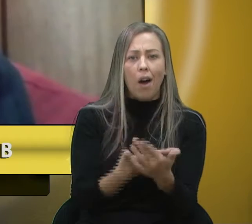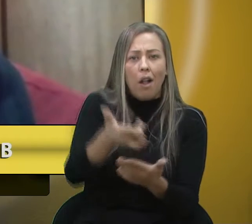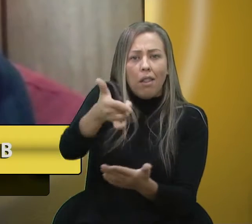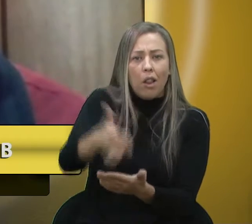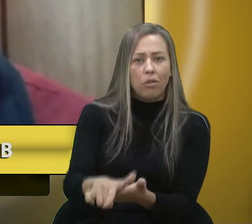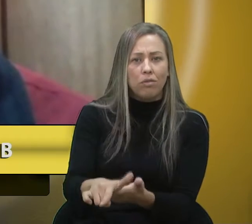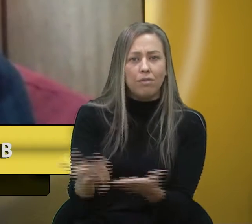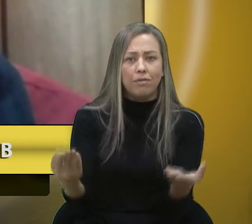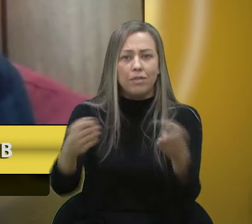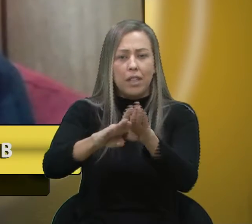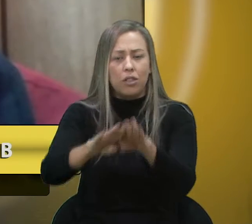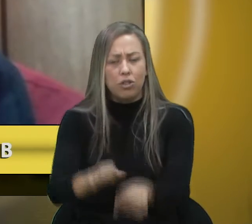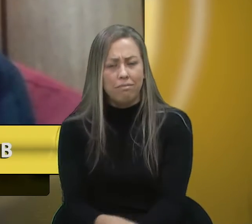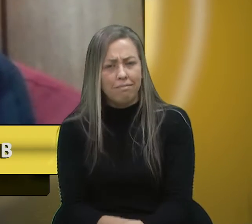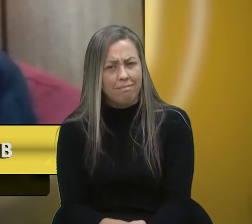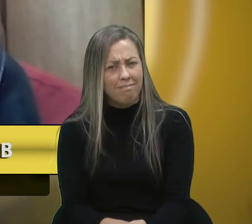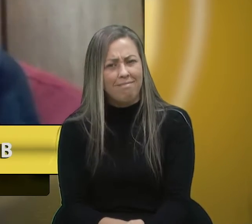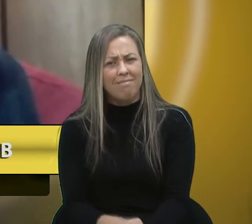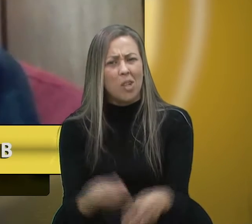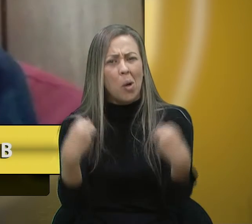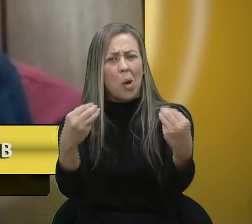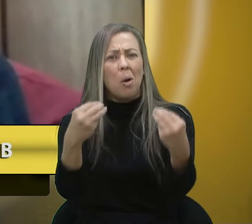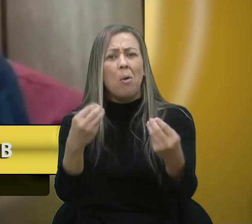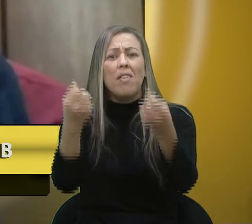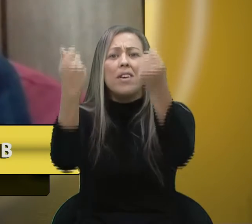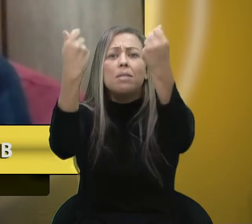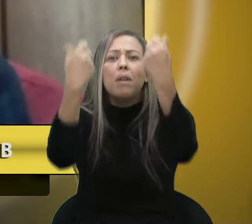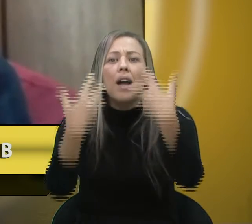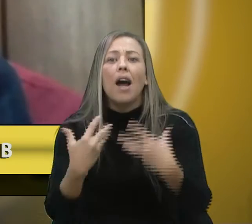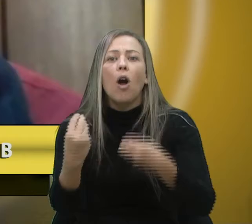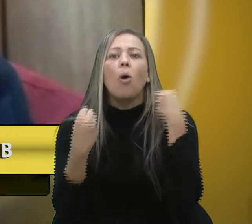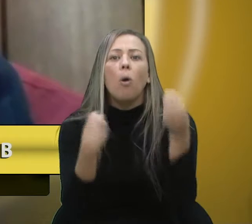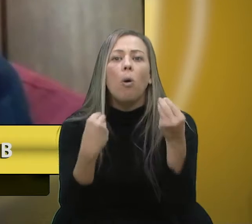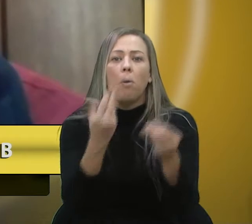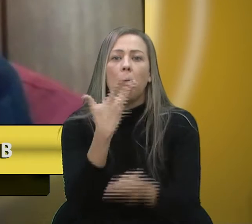novamente. Quem é que explica isso para uma criança?